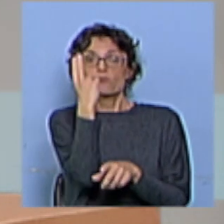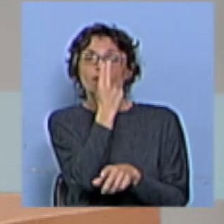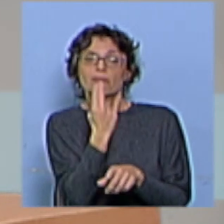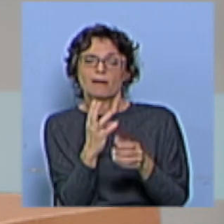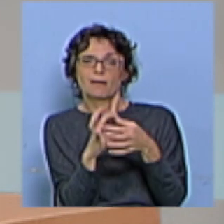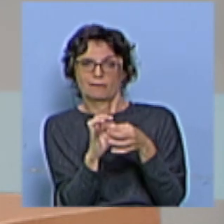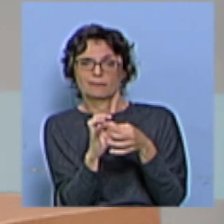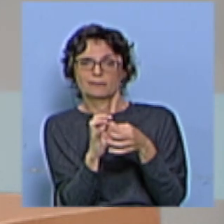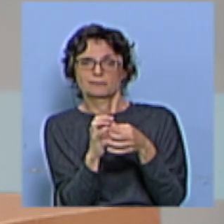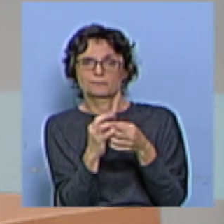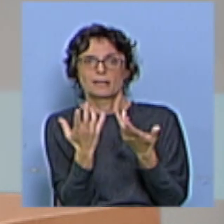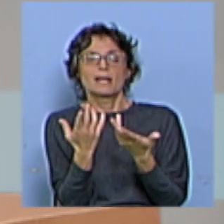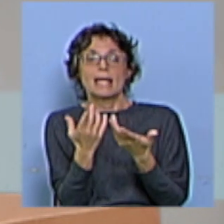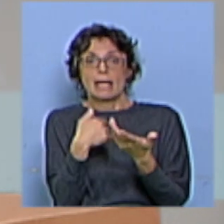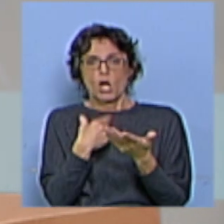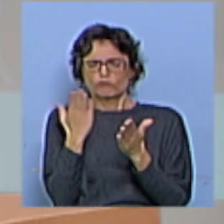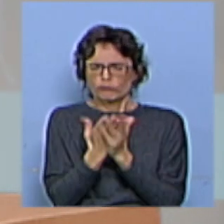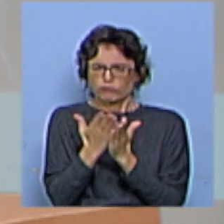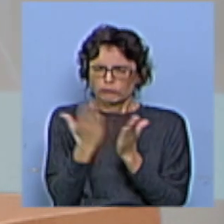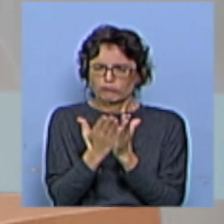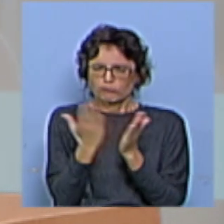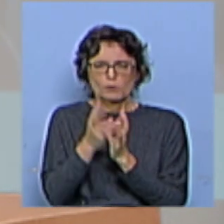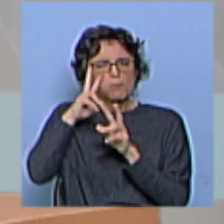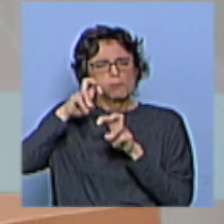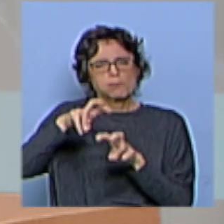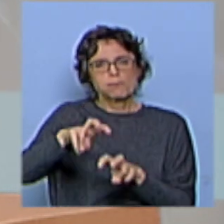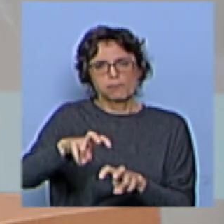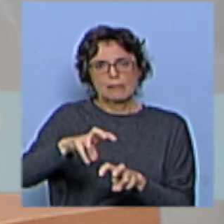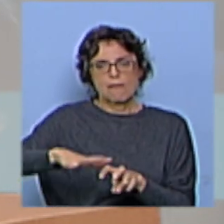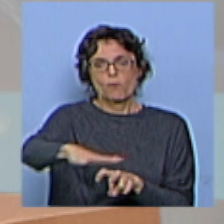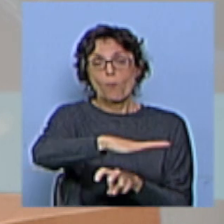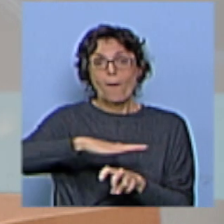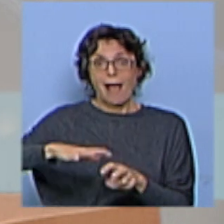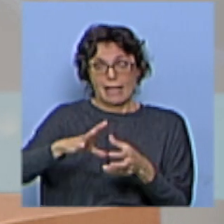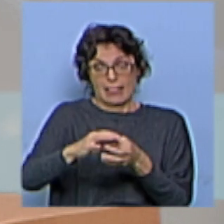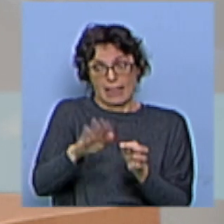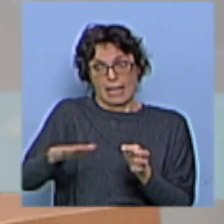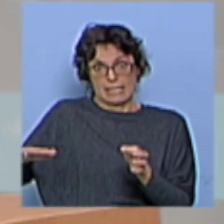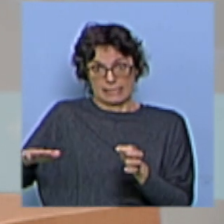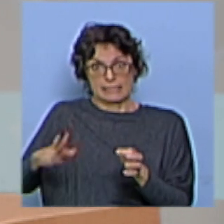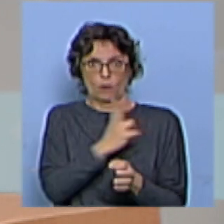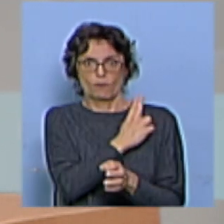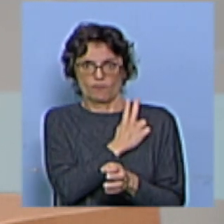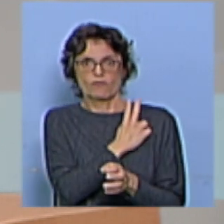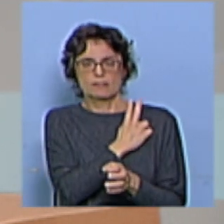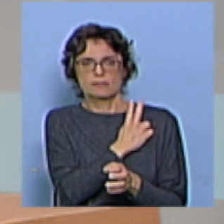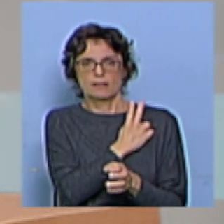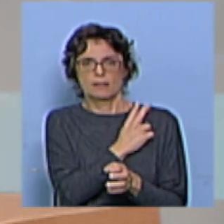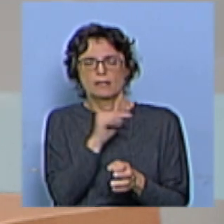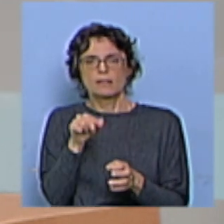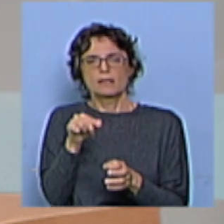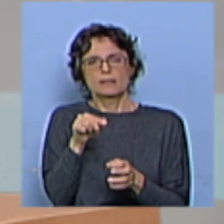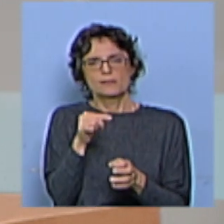descoberta, através da investigação, através de uma área, enfim, mais científica e académica, de